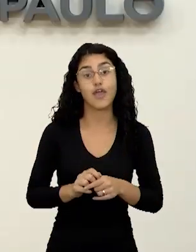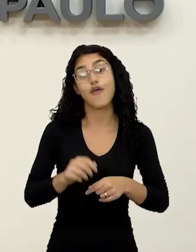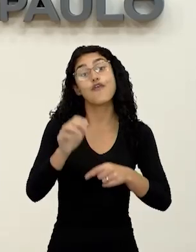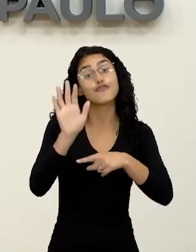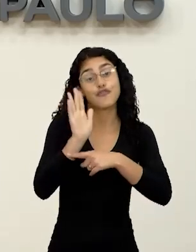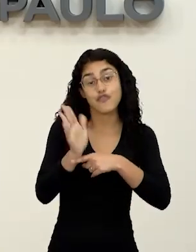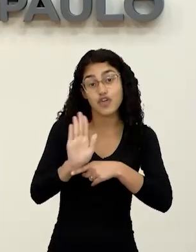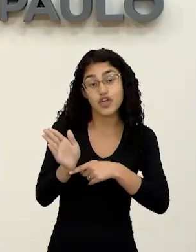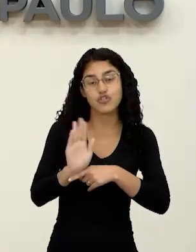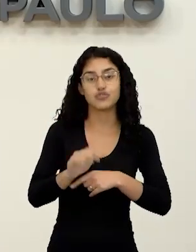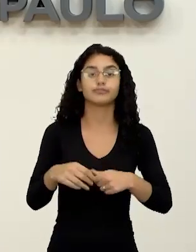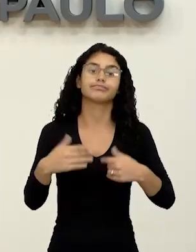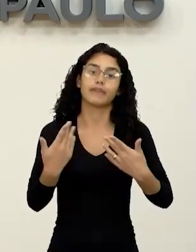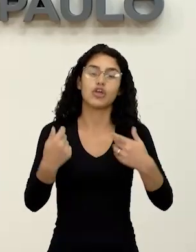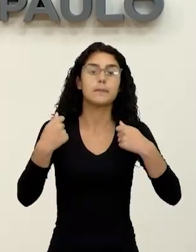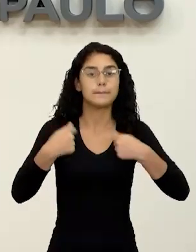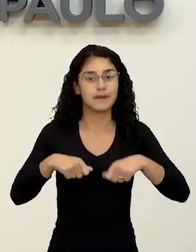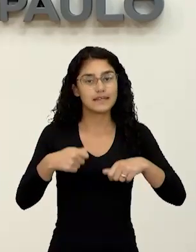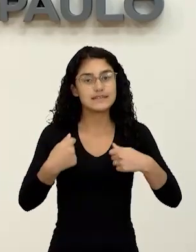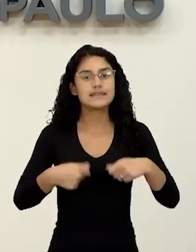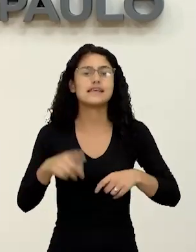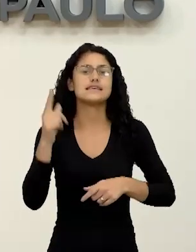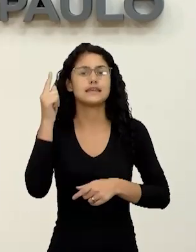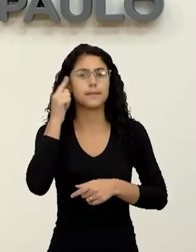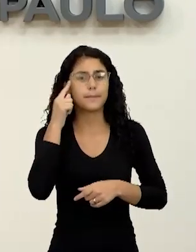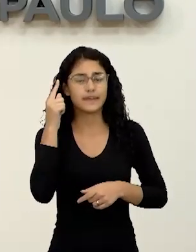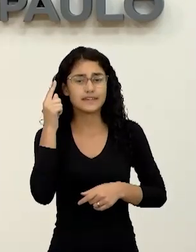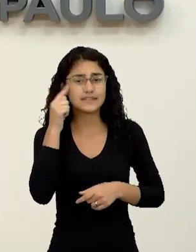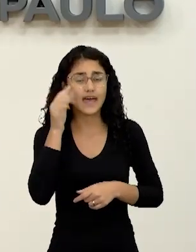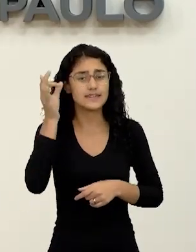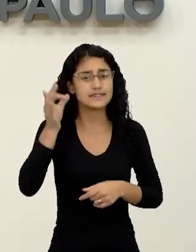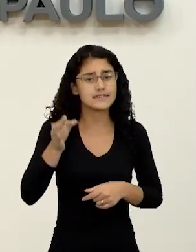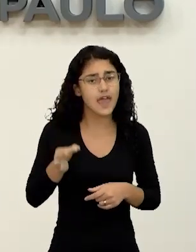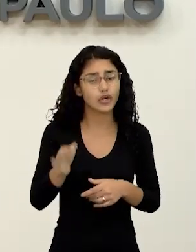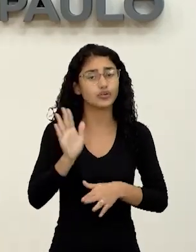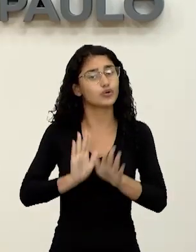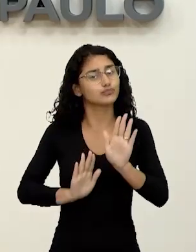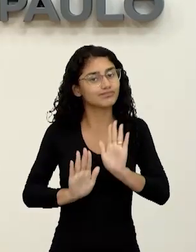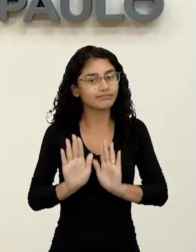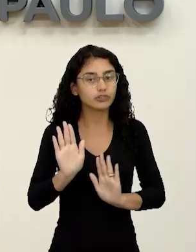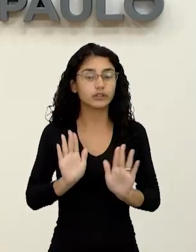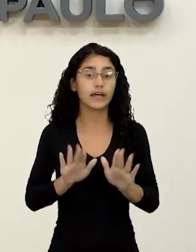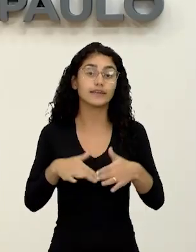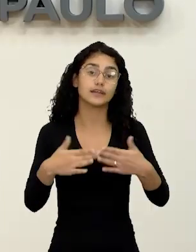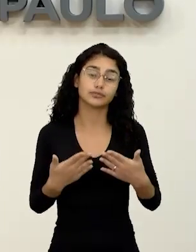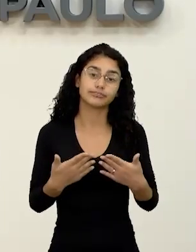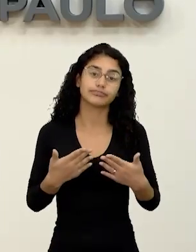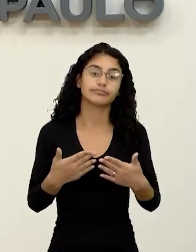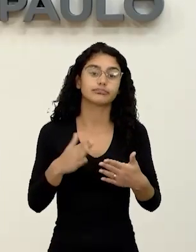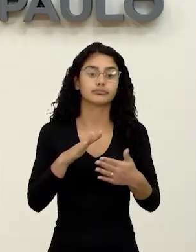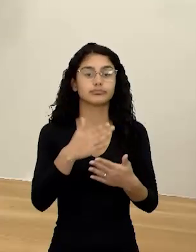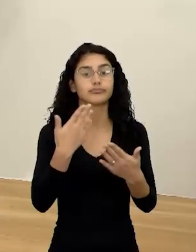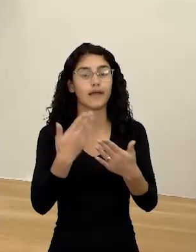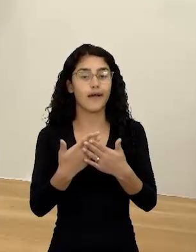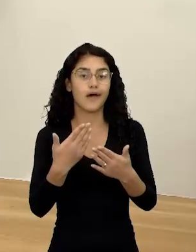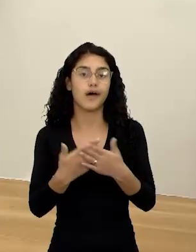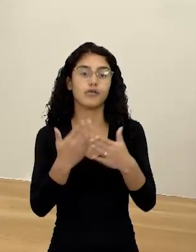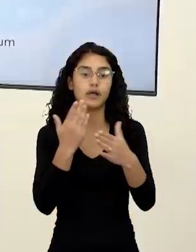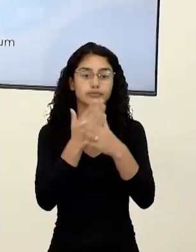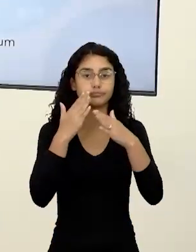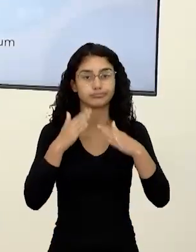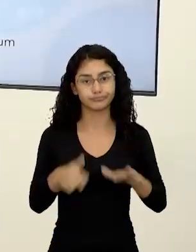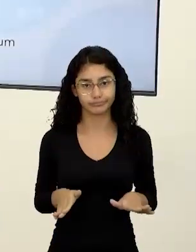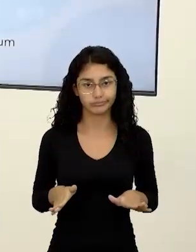vídeo. Então, a gente precisa pensar direitinho e tomar cuidado, porque senão a aula cai. Exato, porém, no